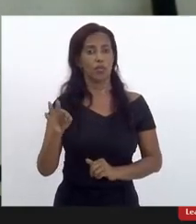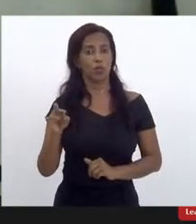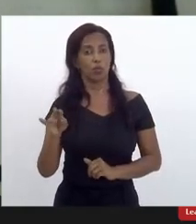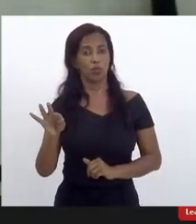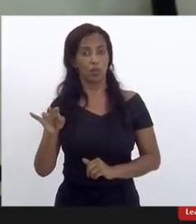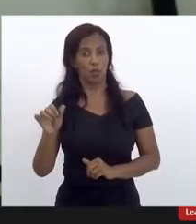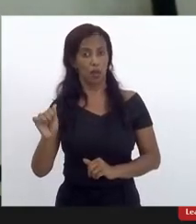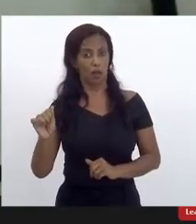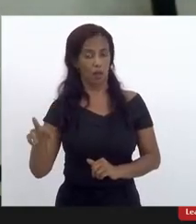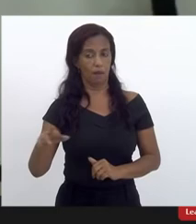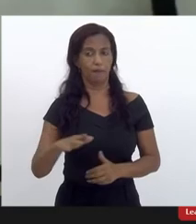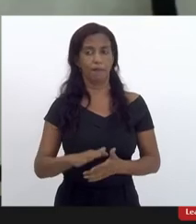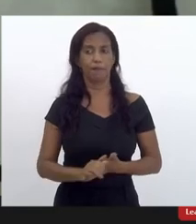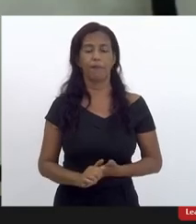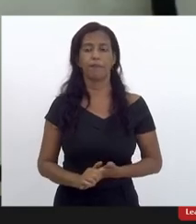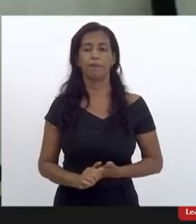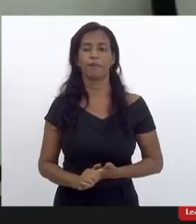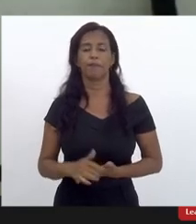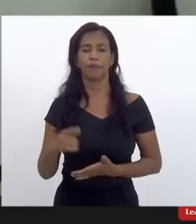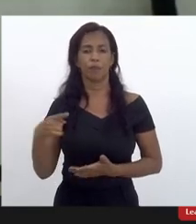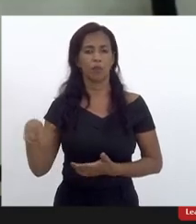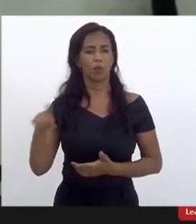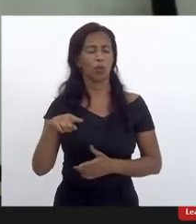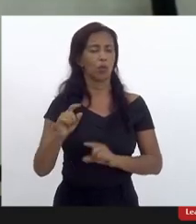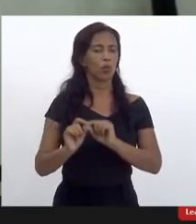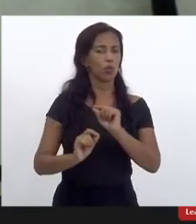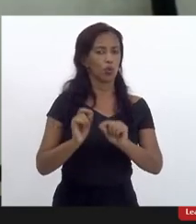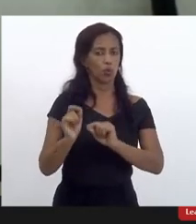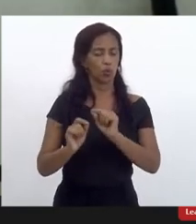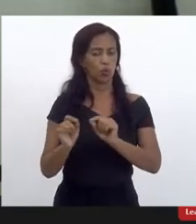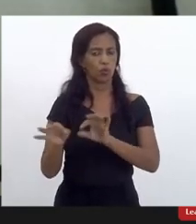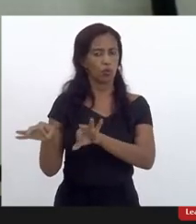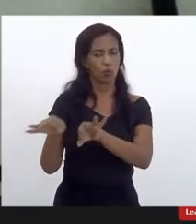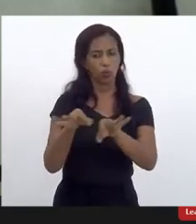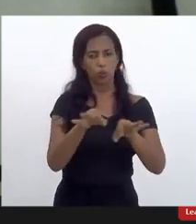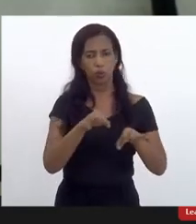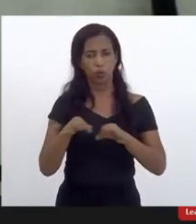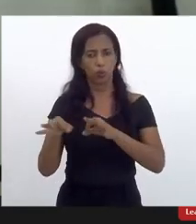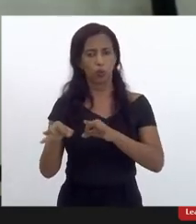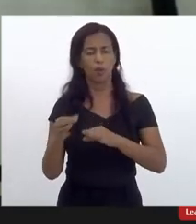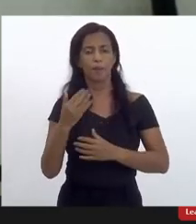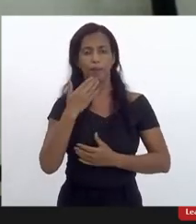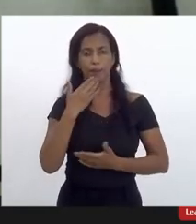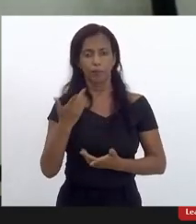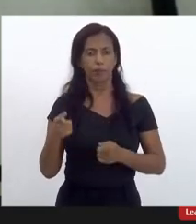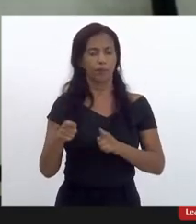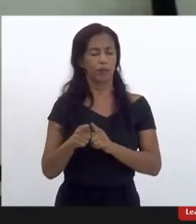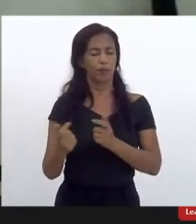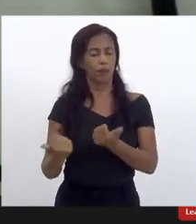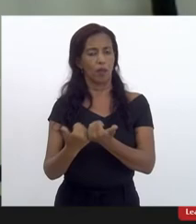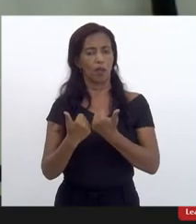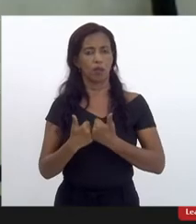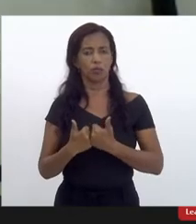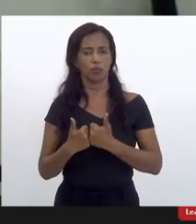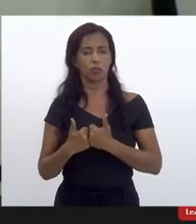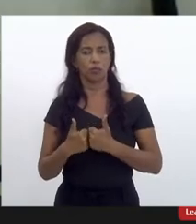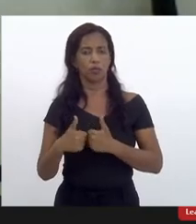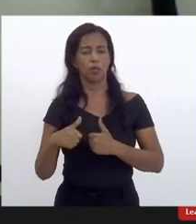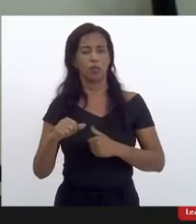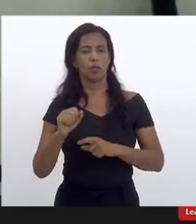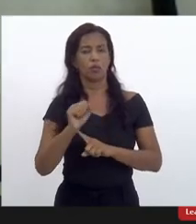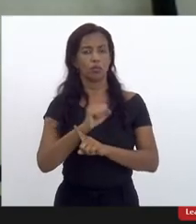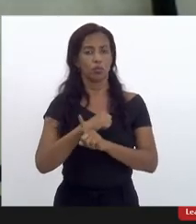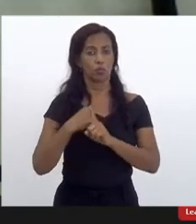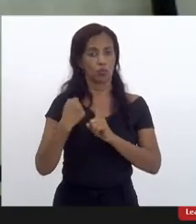tutelar, as informações e o que foi feito. Solicitamos também ajuda do Serviço Social da